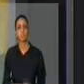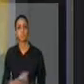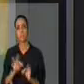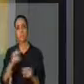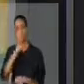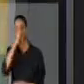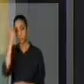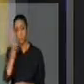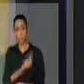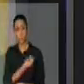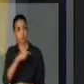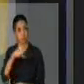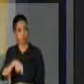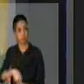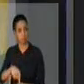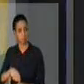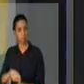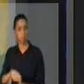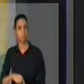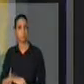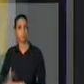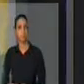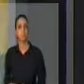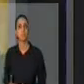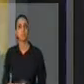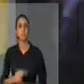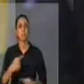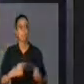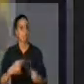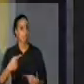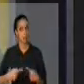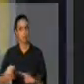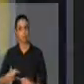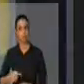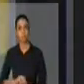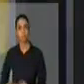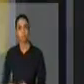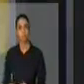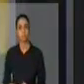participando como debatedores,